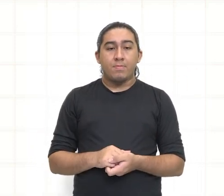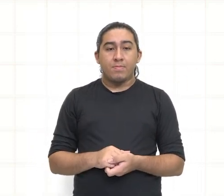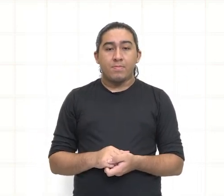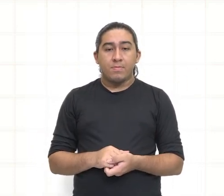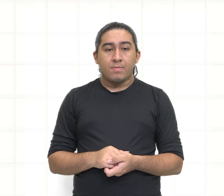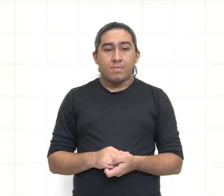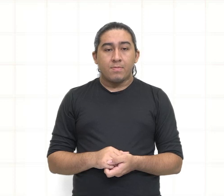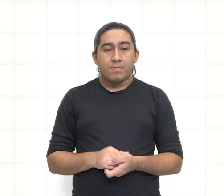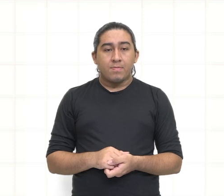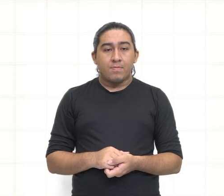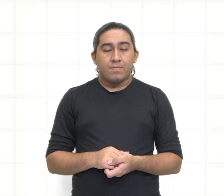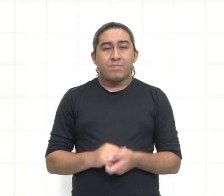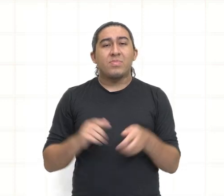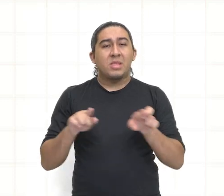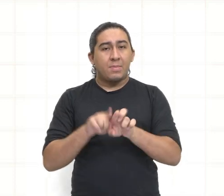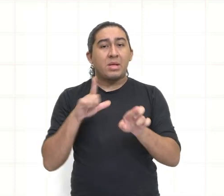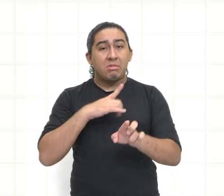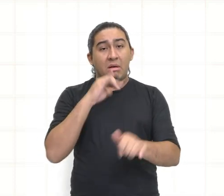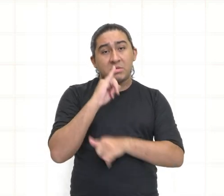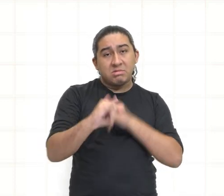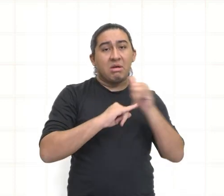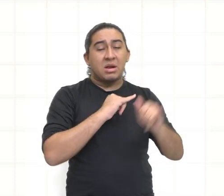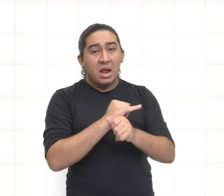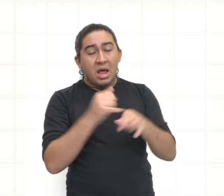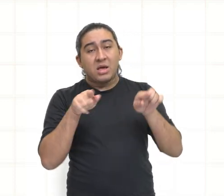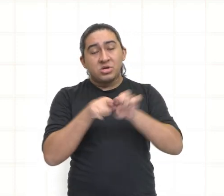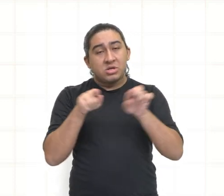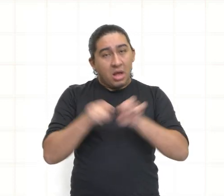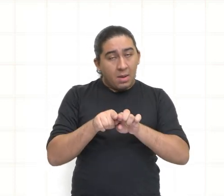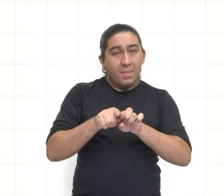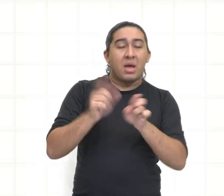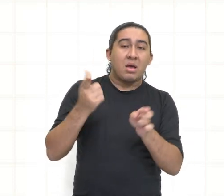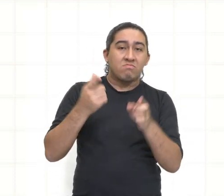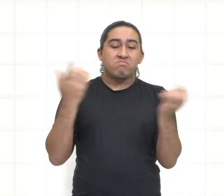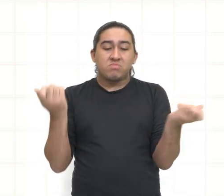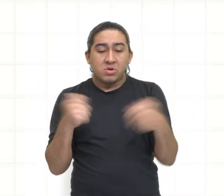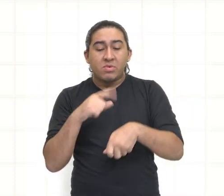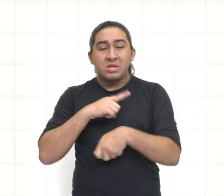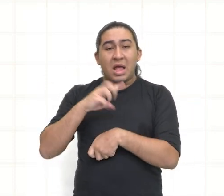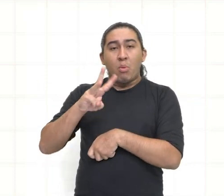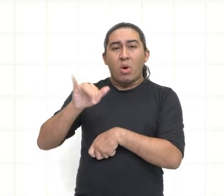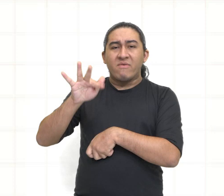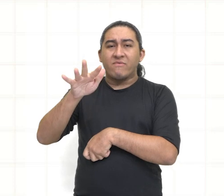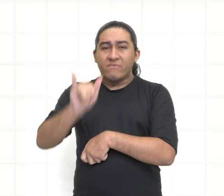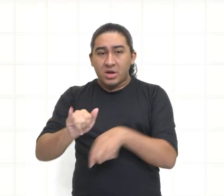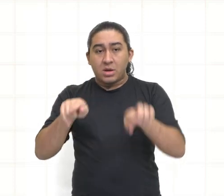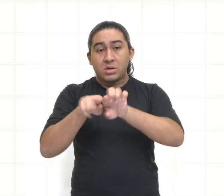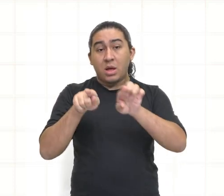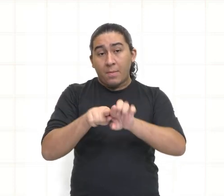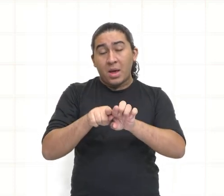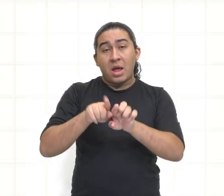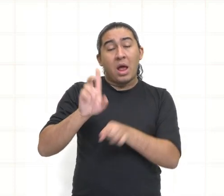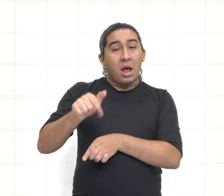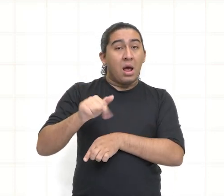citar a questão da banda larga, a questão de Wi-Fi, a questão da tecnologia 5G,